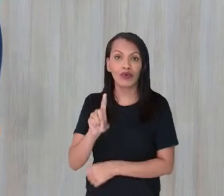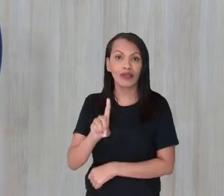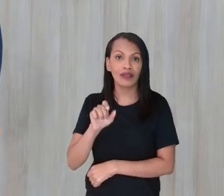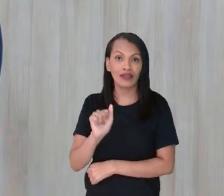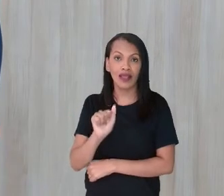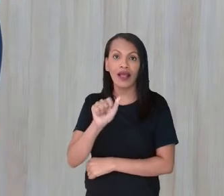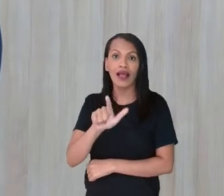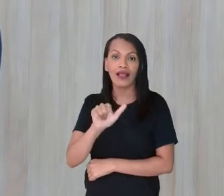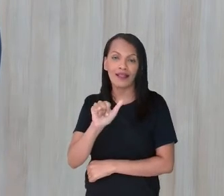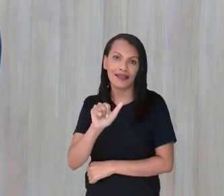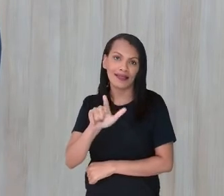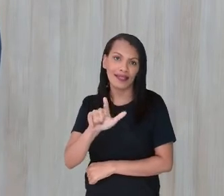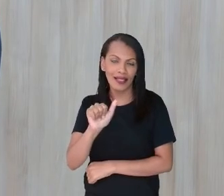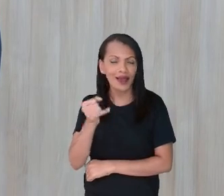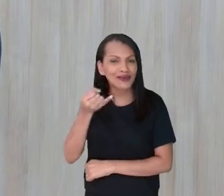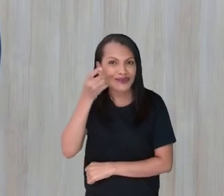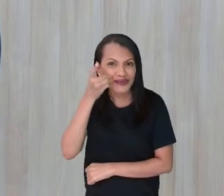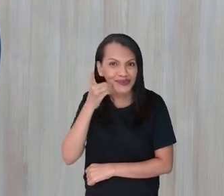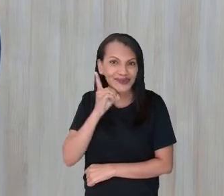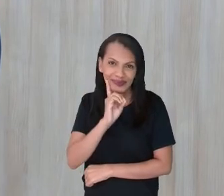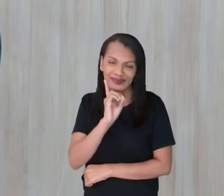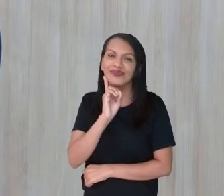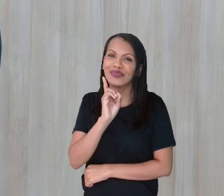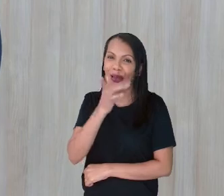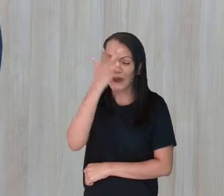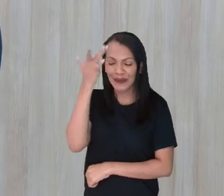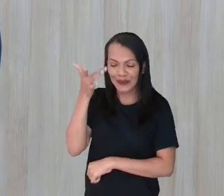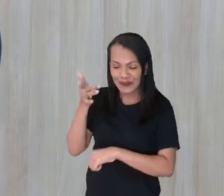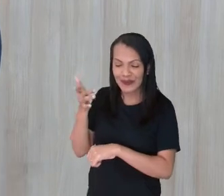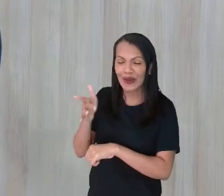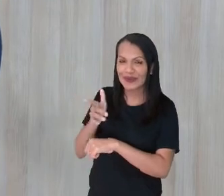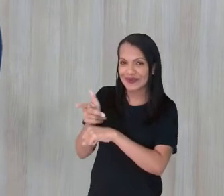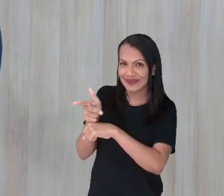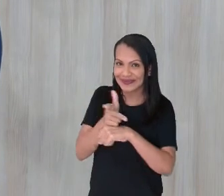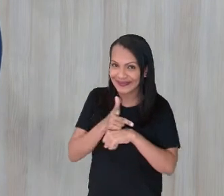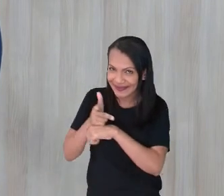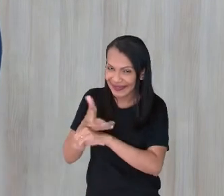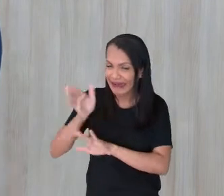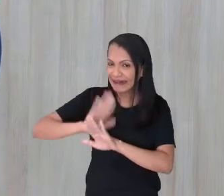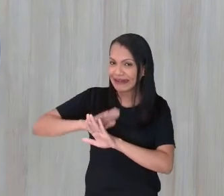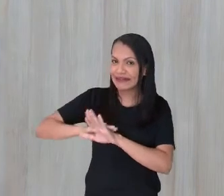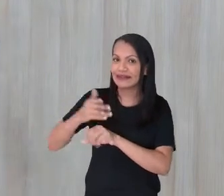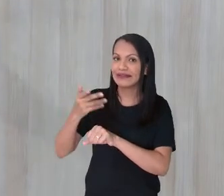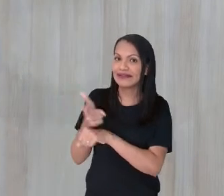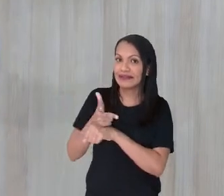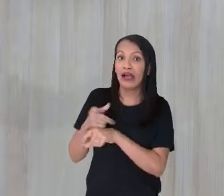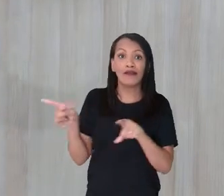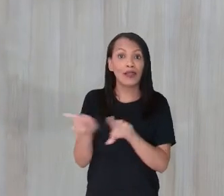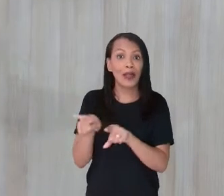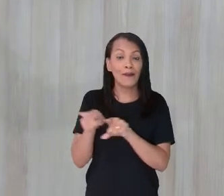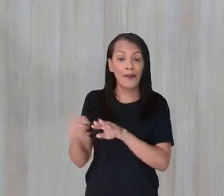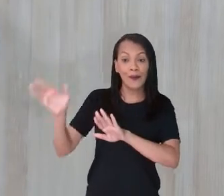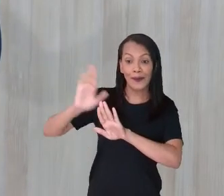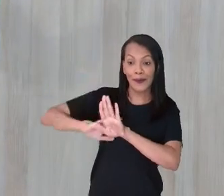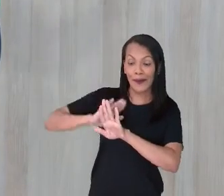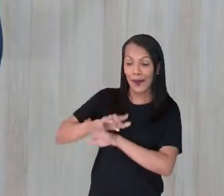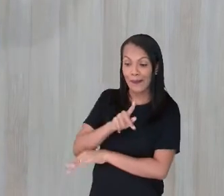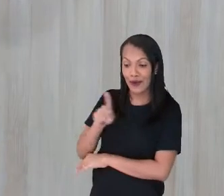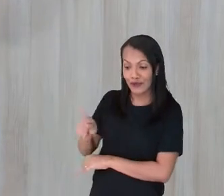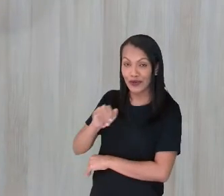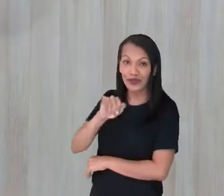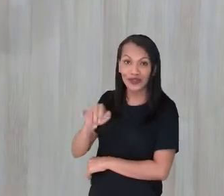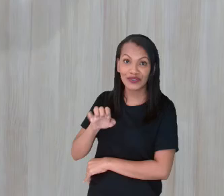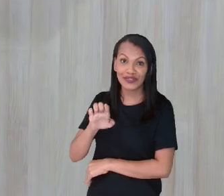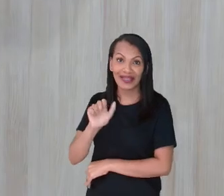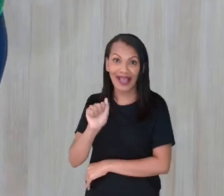maravilhosa, nossa produtora, pessoal, produtora, top. E estou aqui com Dini, lógico, porque, ó, Dini, só